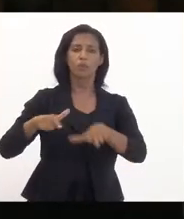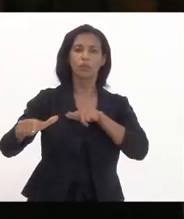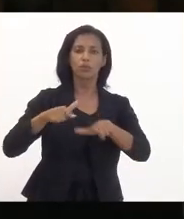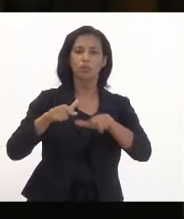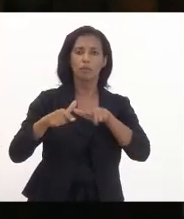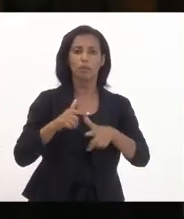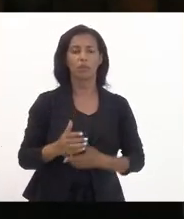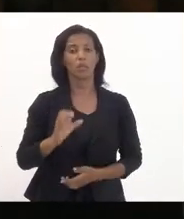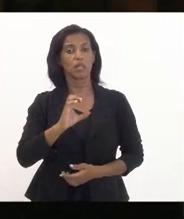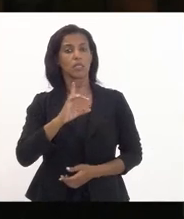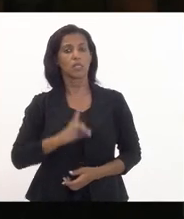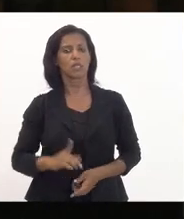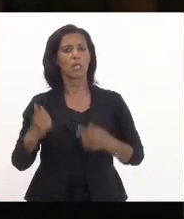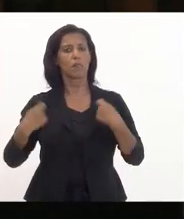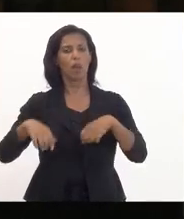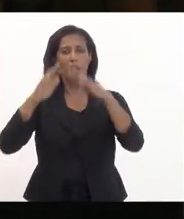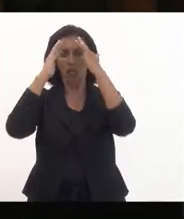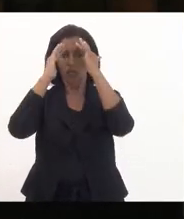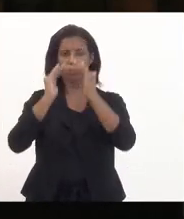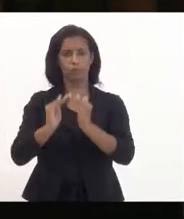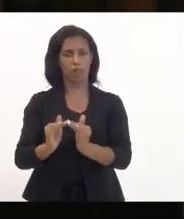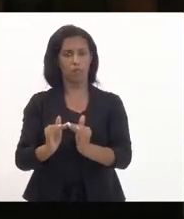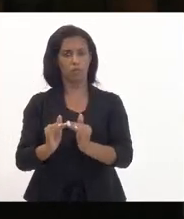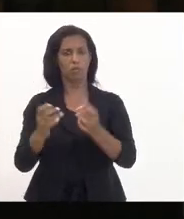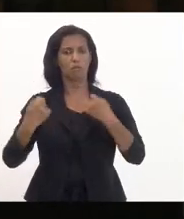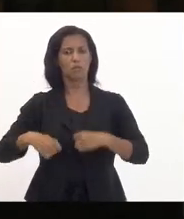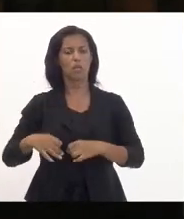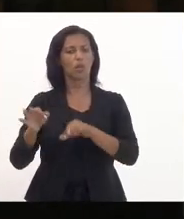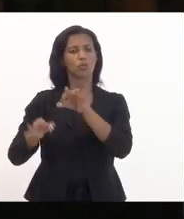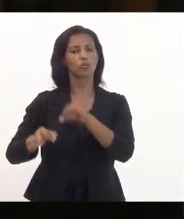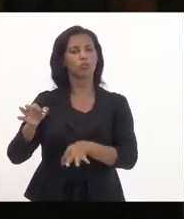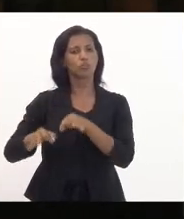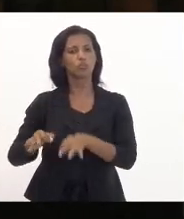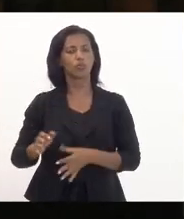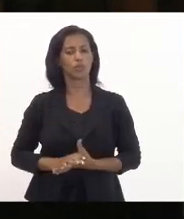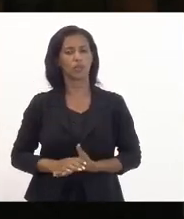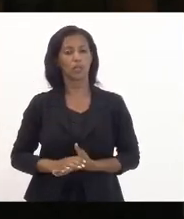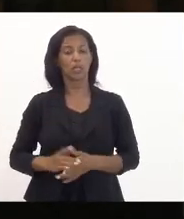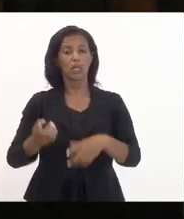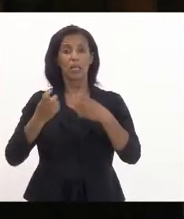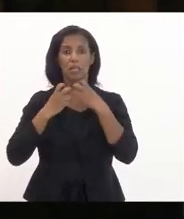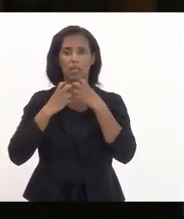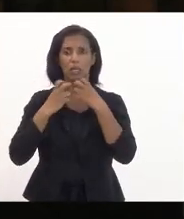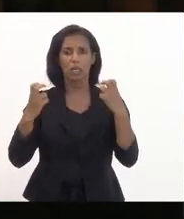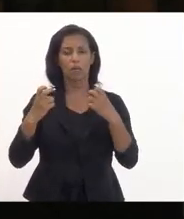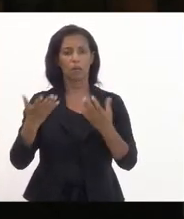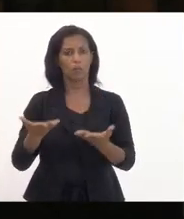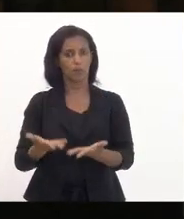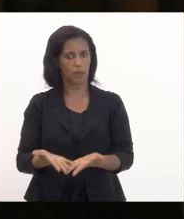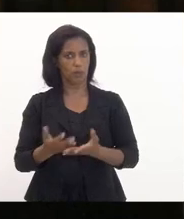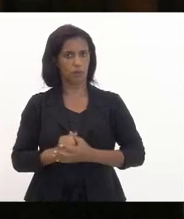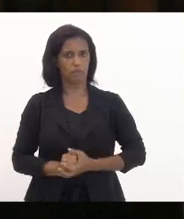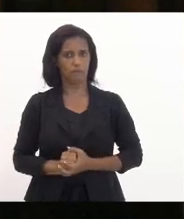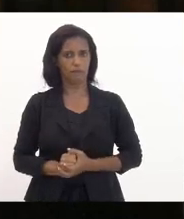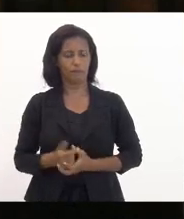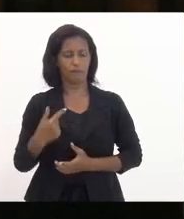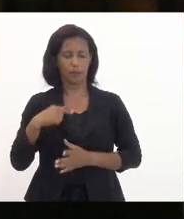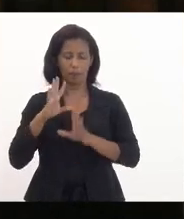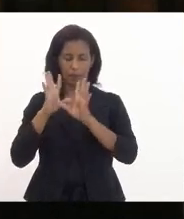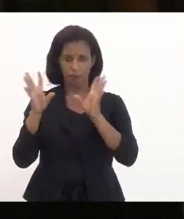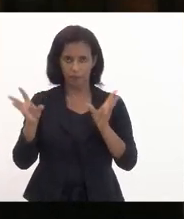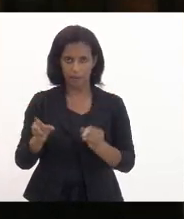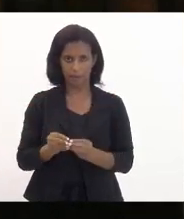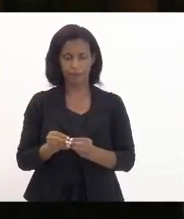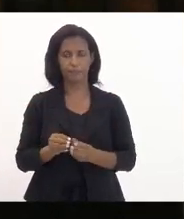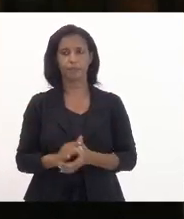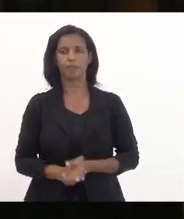trabalhadoras, cidadãos que merecem o nosso respeito, merecem a nossa justiça e que clamam por isso. E eu, para terminar, senhora